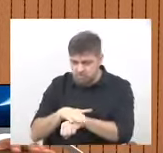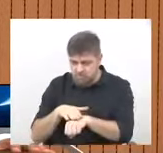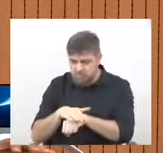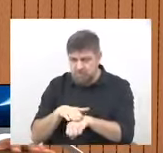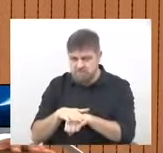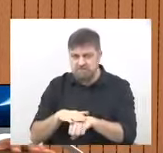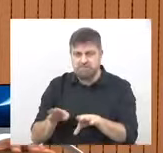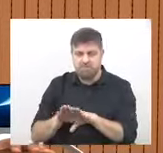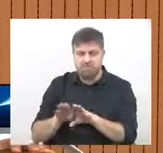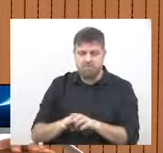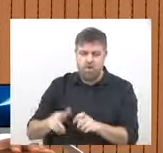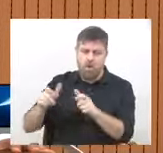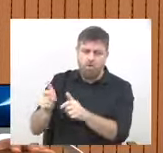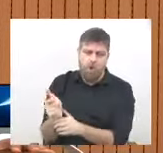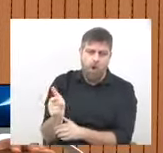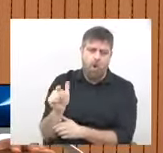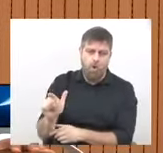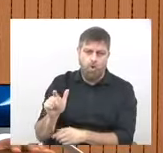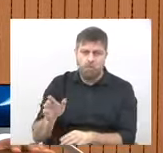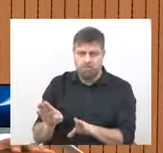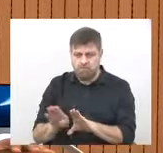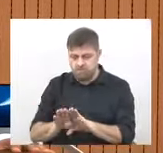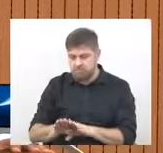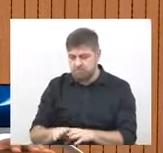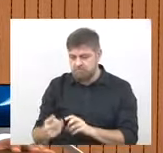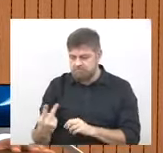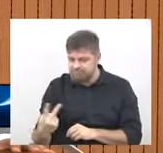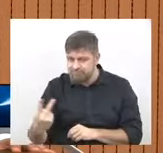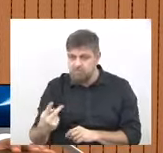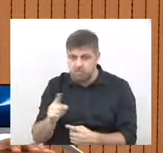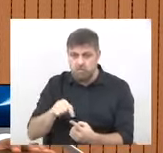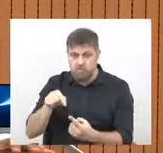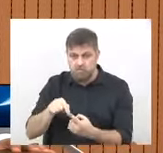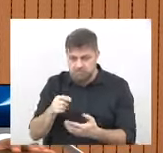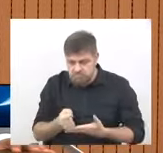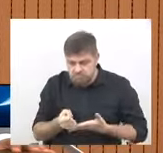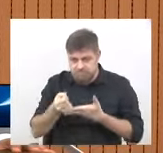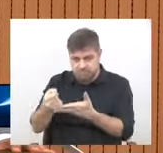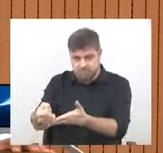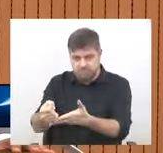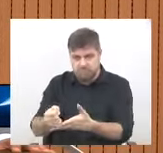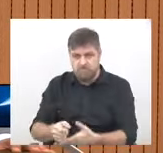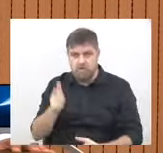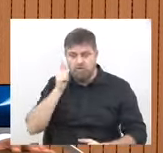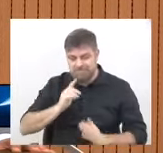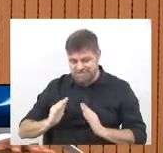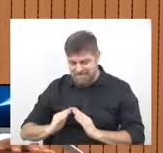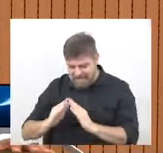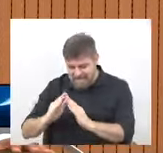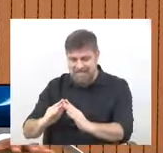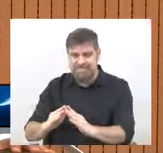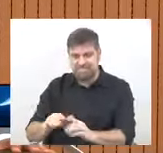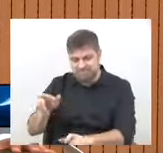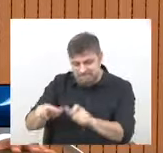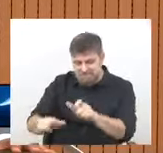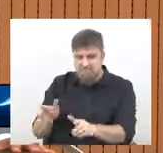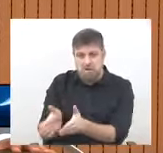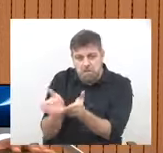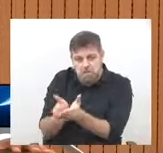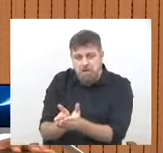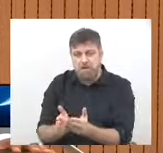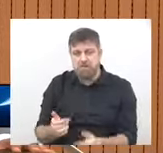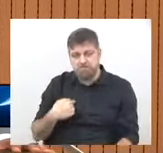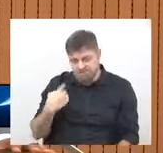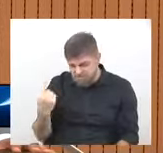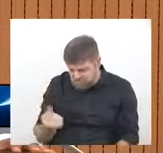fora daqui, na superintendência, para ajudá-los também na questão de moradia, né, Galvão? Então, o trabalho da gente é